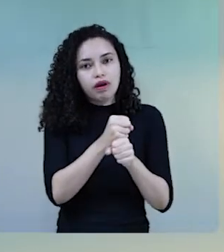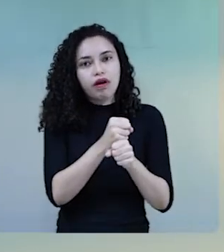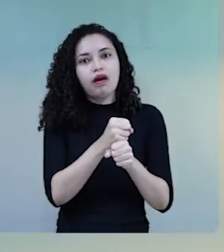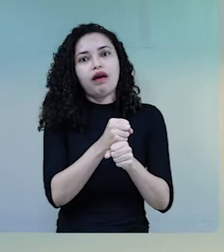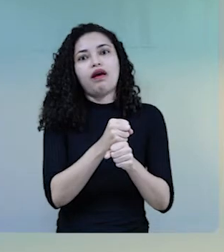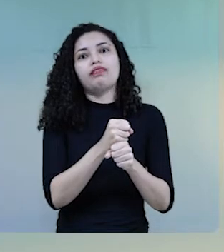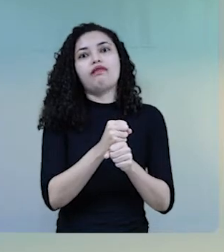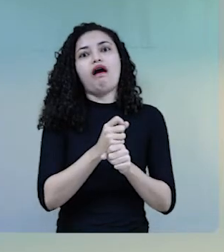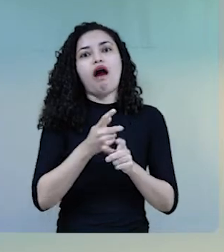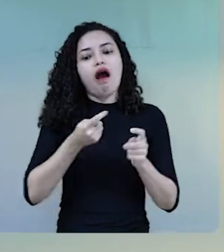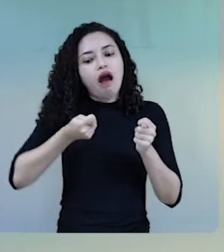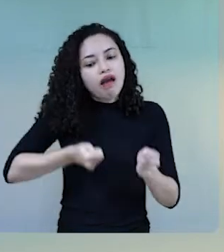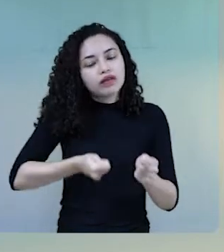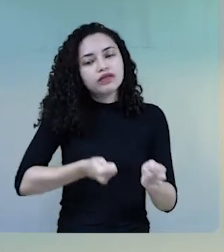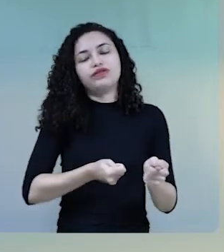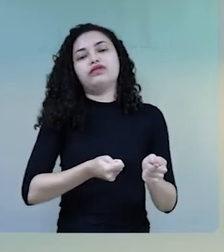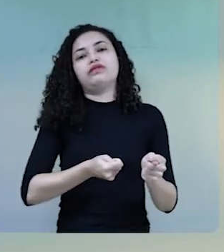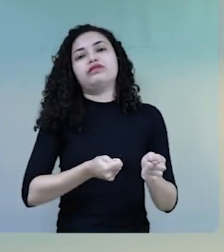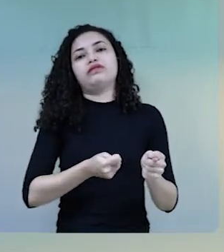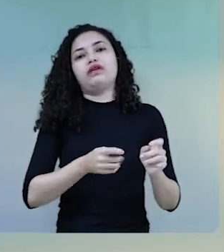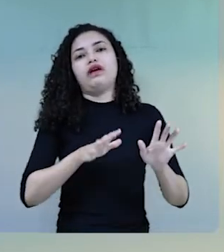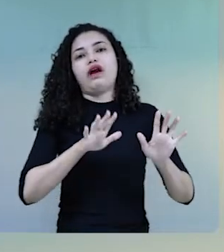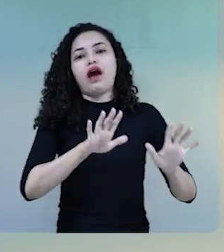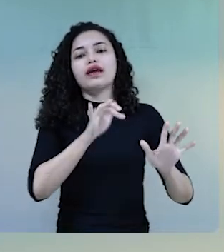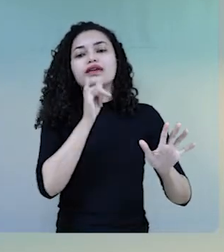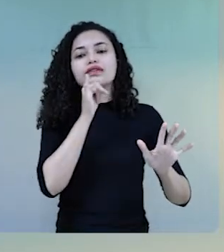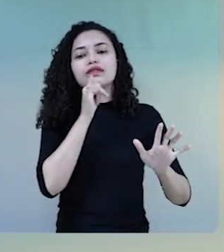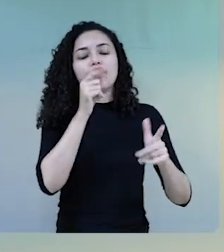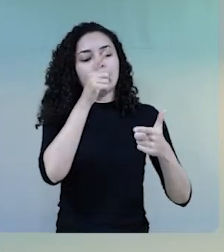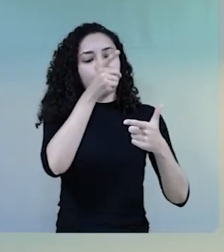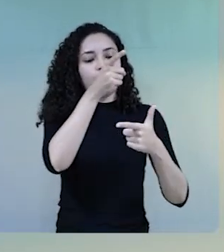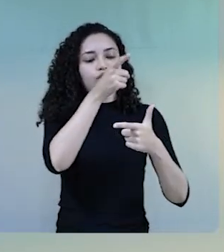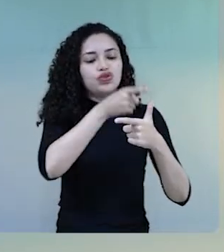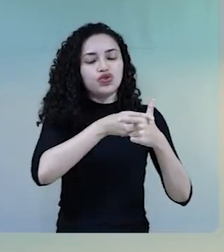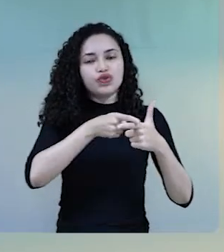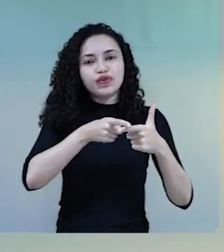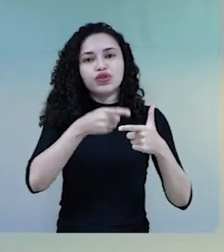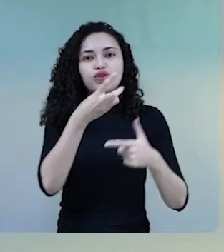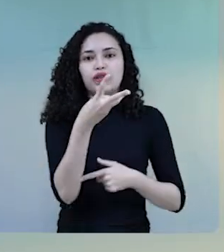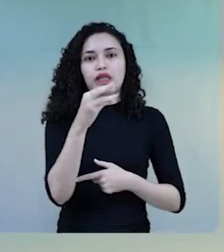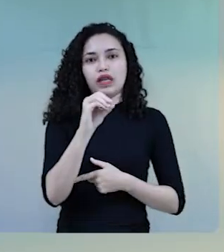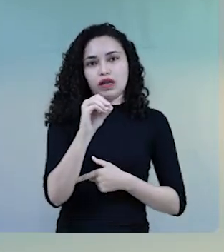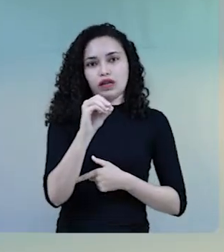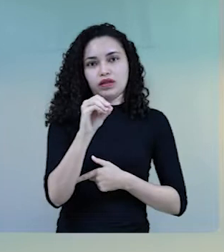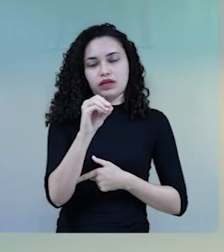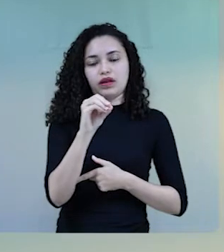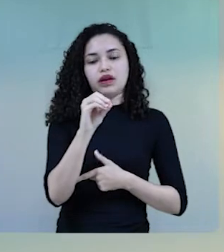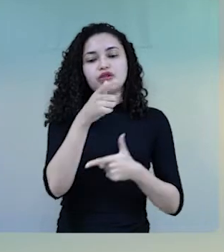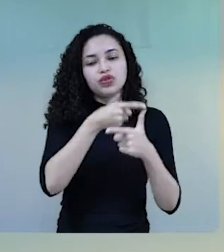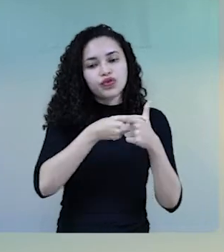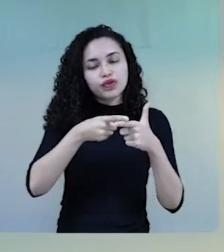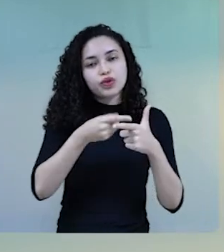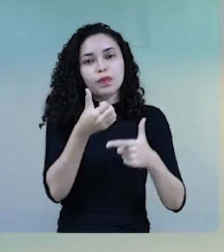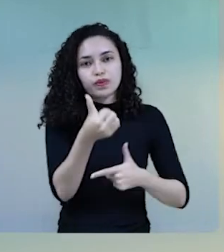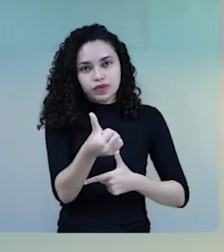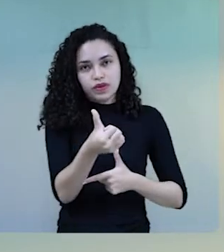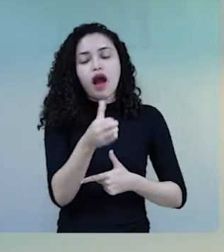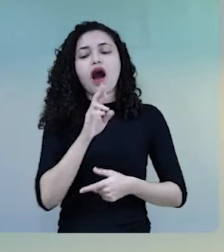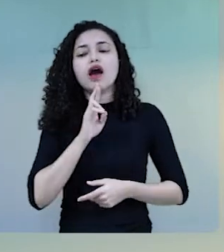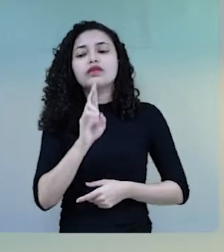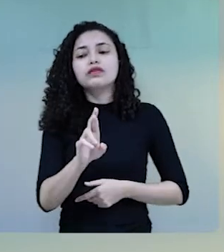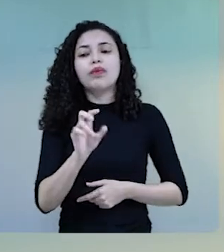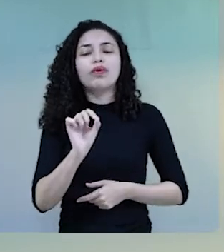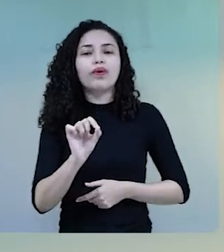o 0,6 vai passar dividindo. 30 dividido por 0,6, pessoal, vai dar 50. Então, a gente encontra que a resistência